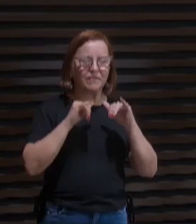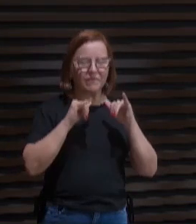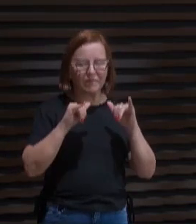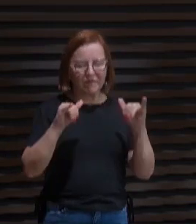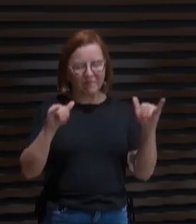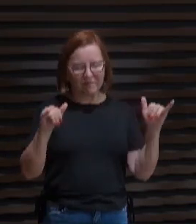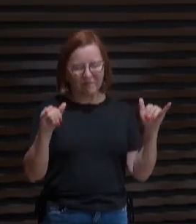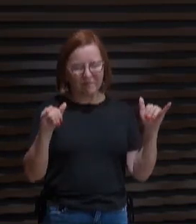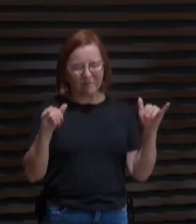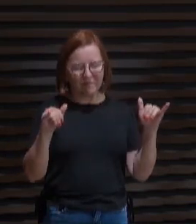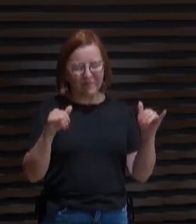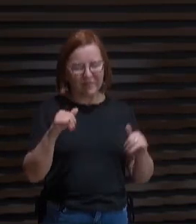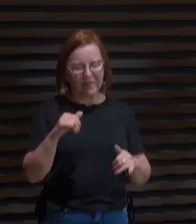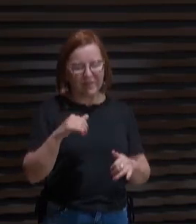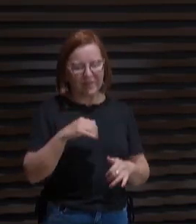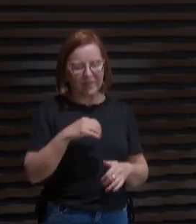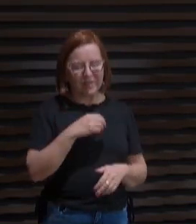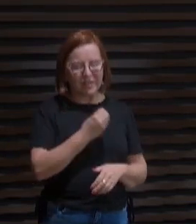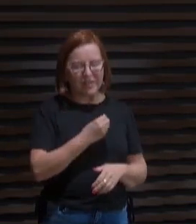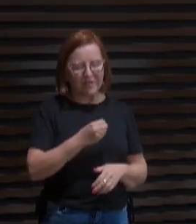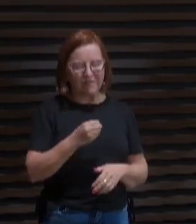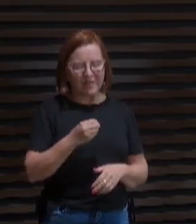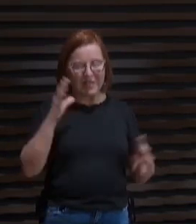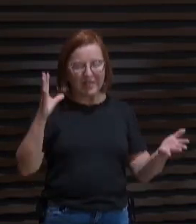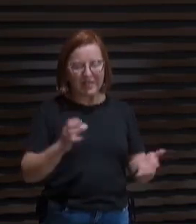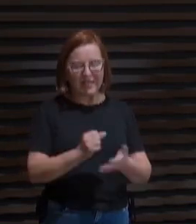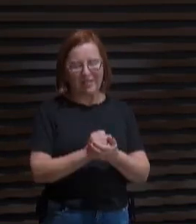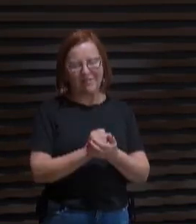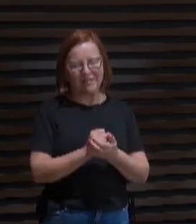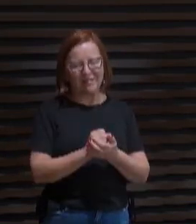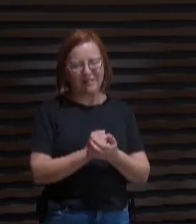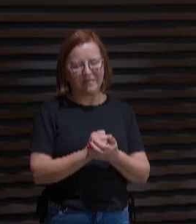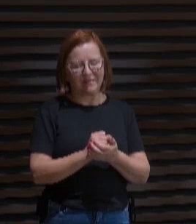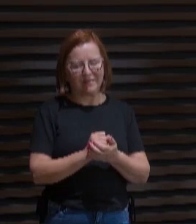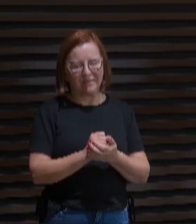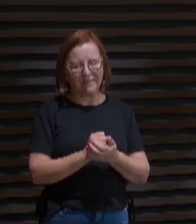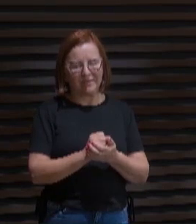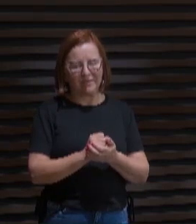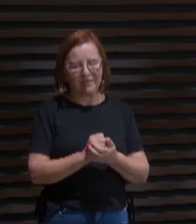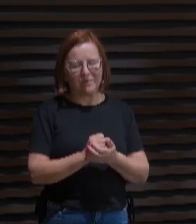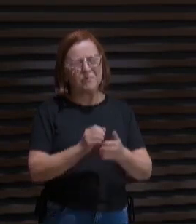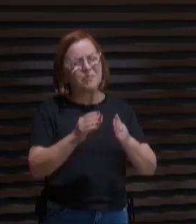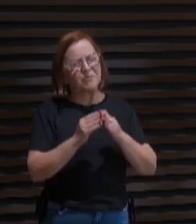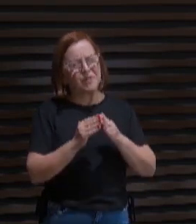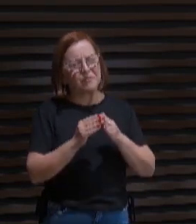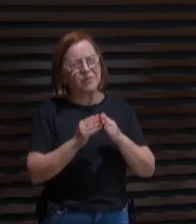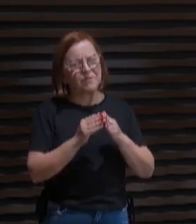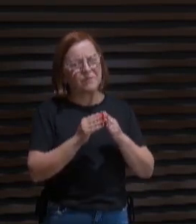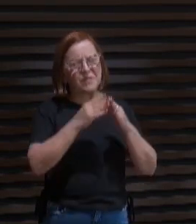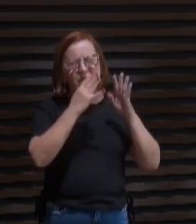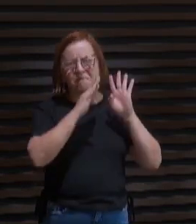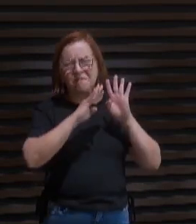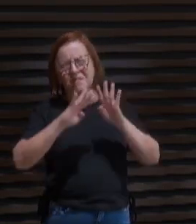e que vidas sejam ganhas para o teu reino. Volva, Pai, os nossos olhos para a pessoa e obra de